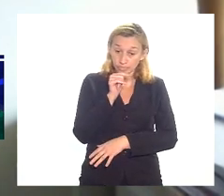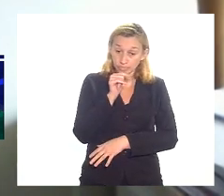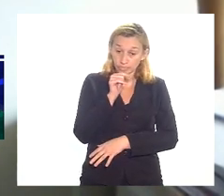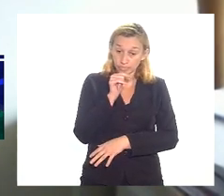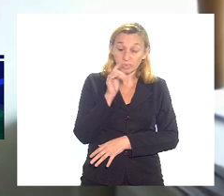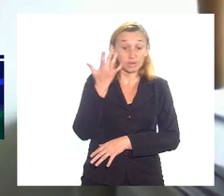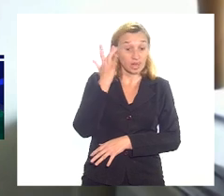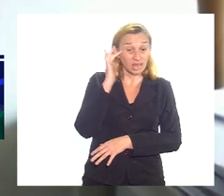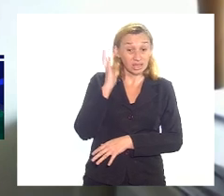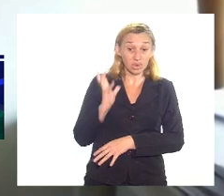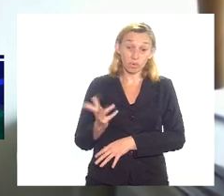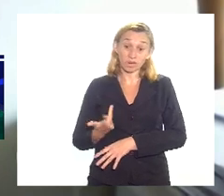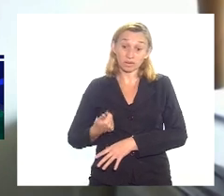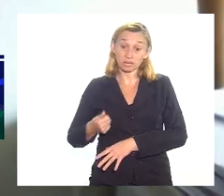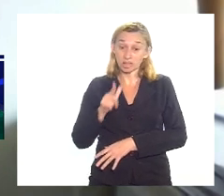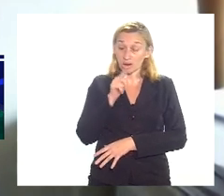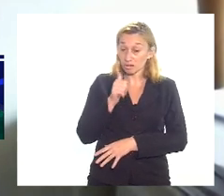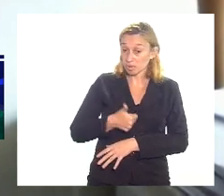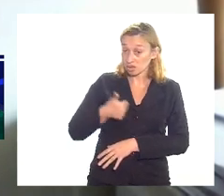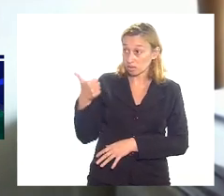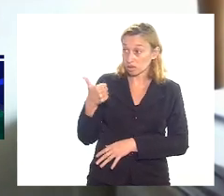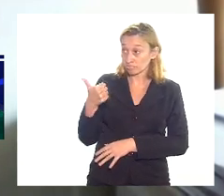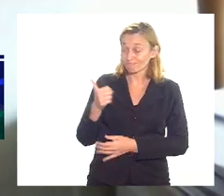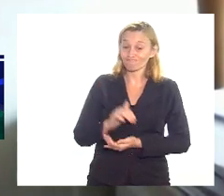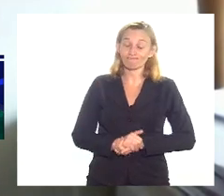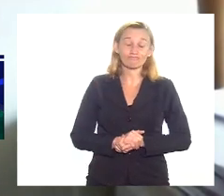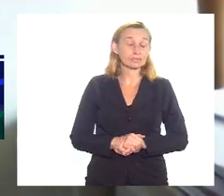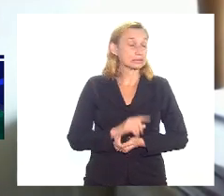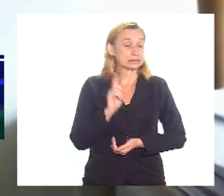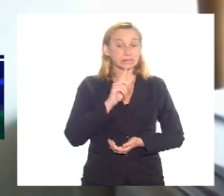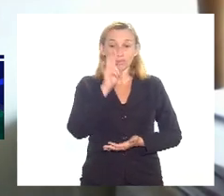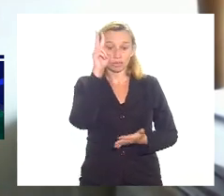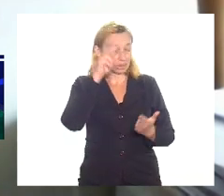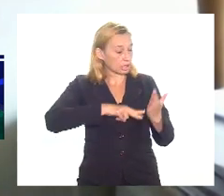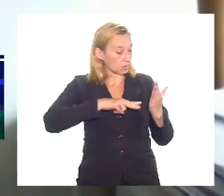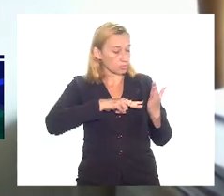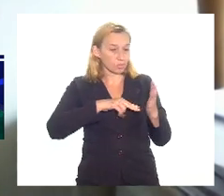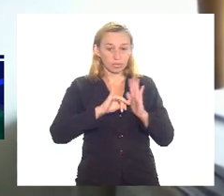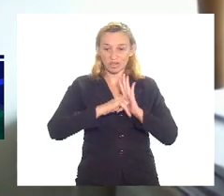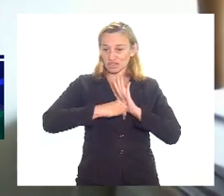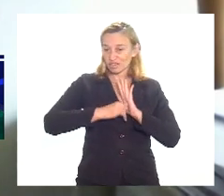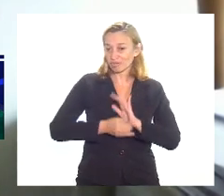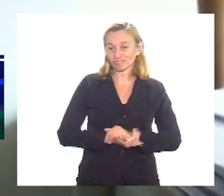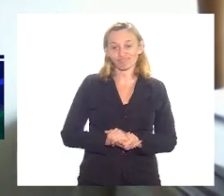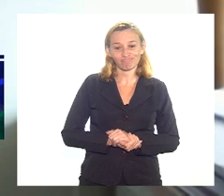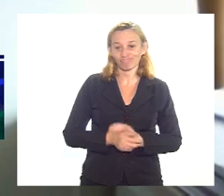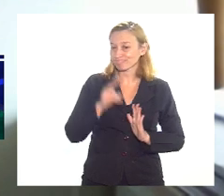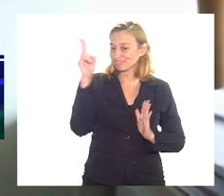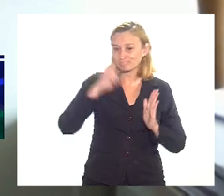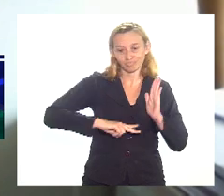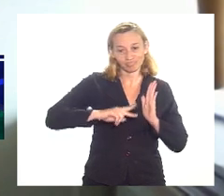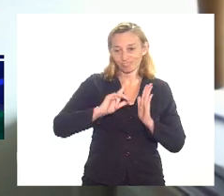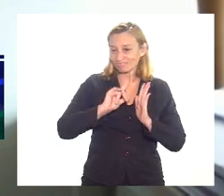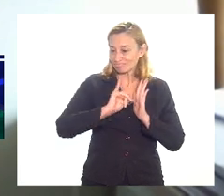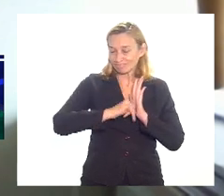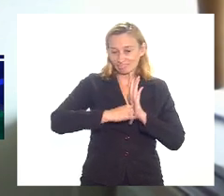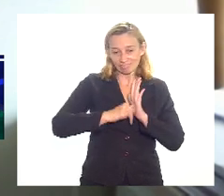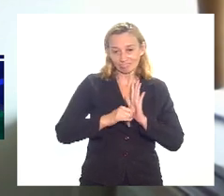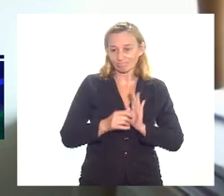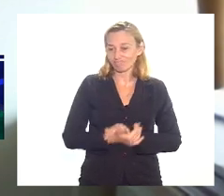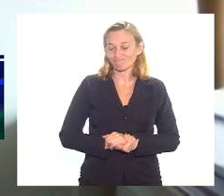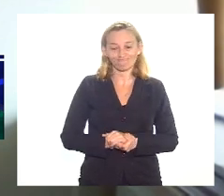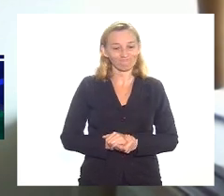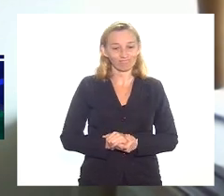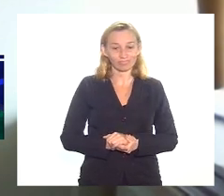melhorar. Olha, não leram um edital, não leram um edital, que